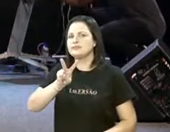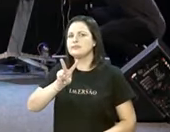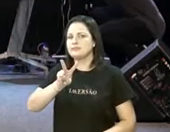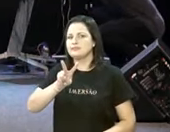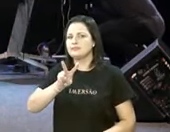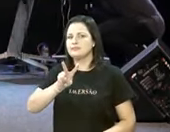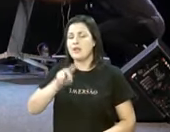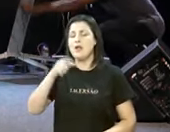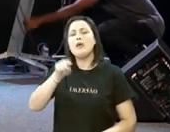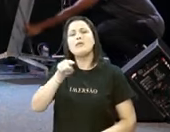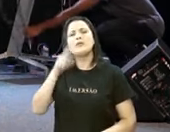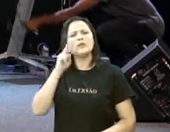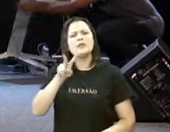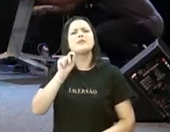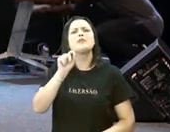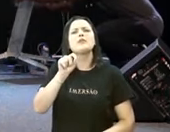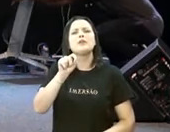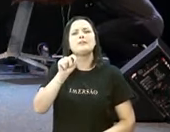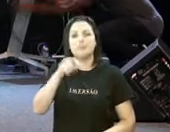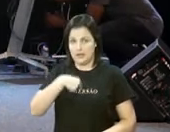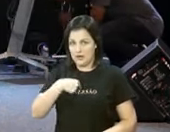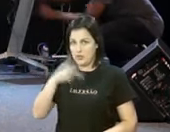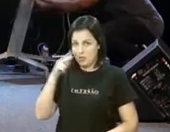Você está vendo o quê? Eu estou vendo o Senhor.